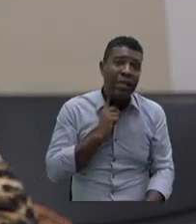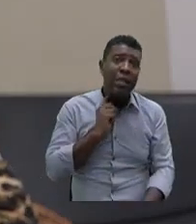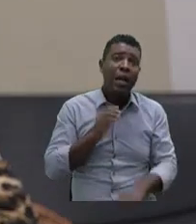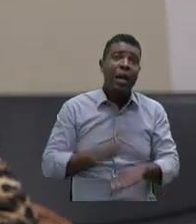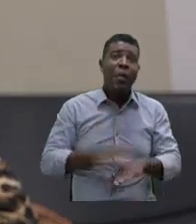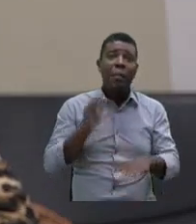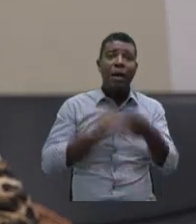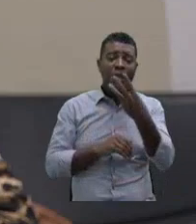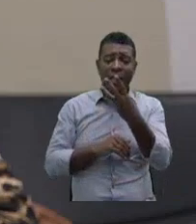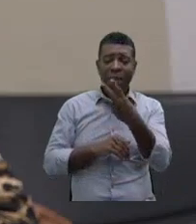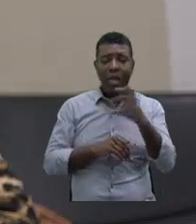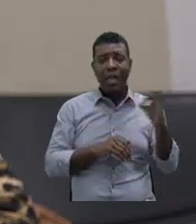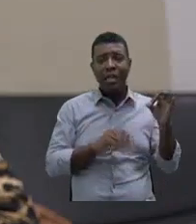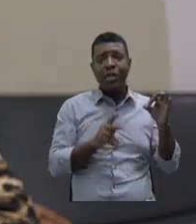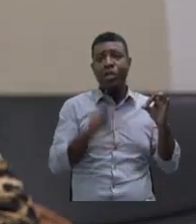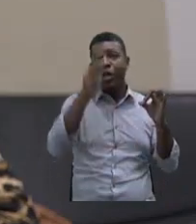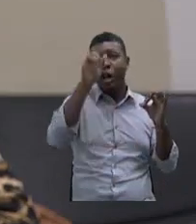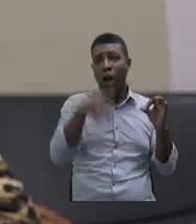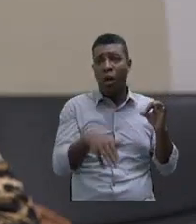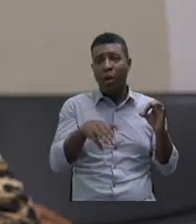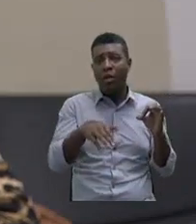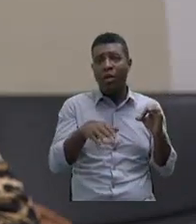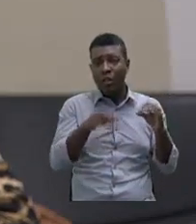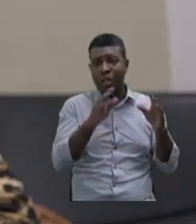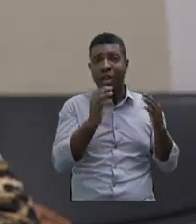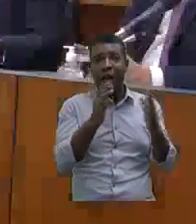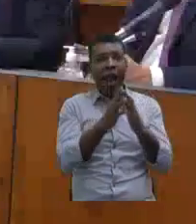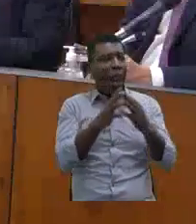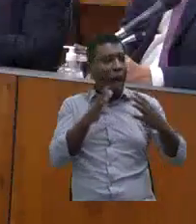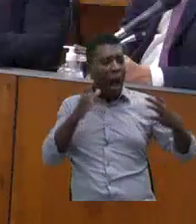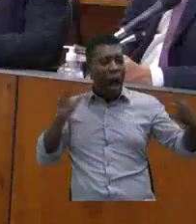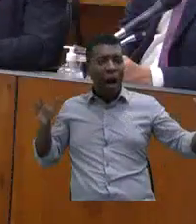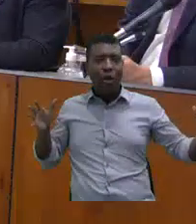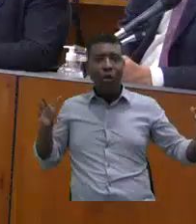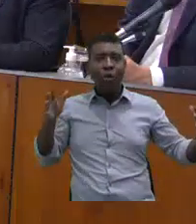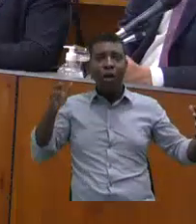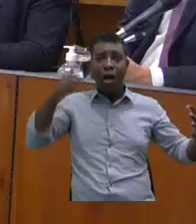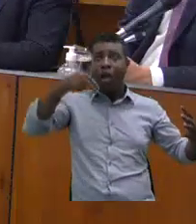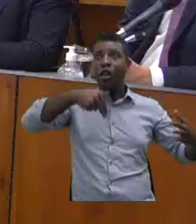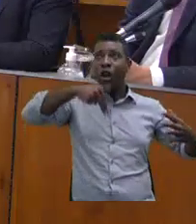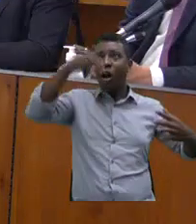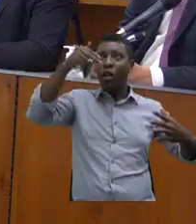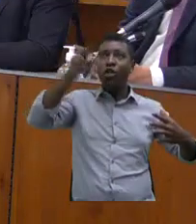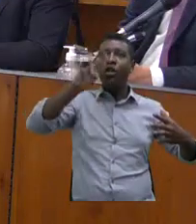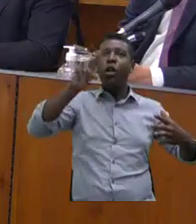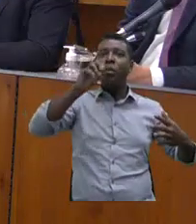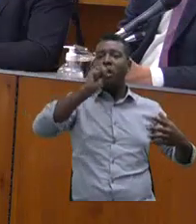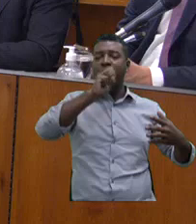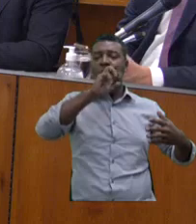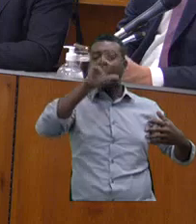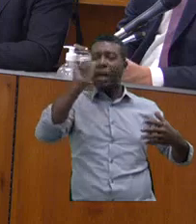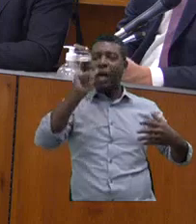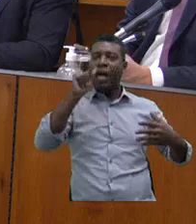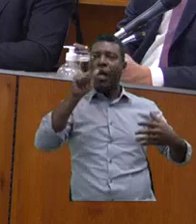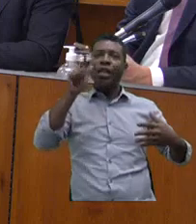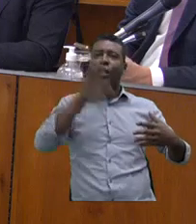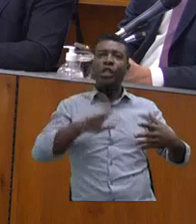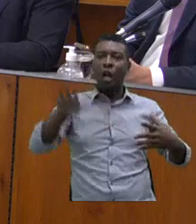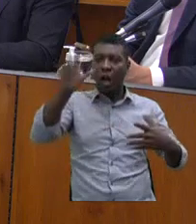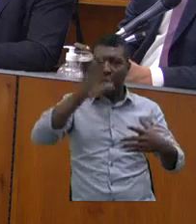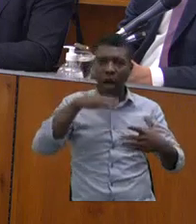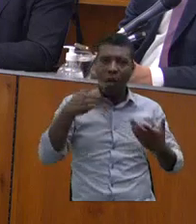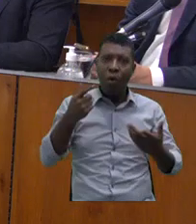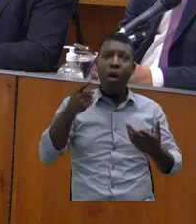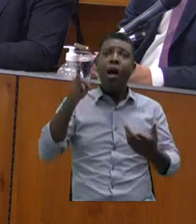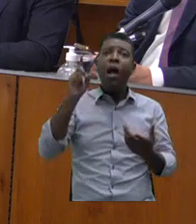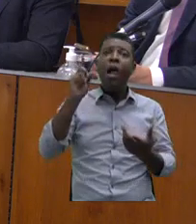300 quilômetros de largura e vai até a Bahia. Ela, em cima, no norte, ela é chamada de Serra Geral. Ela é muito importante